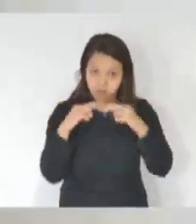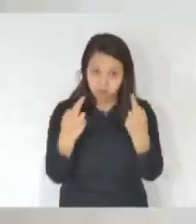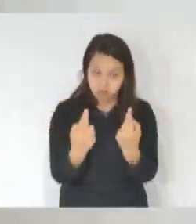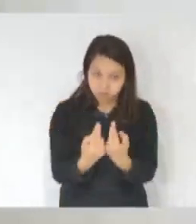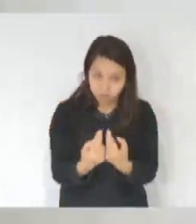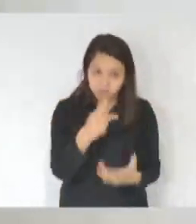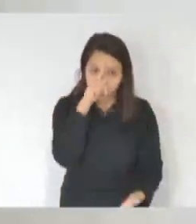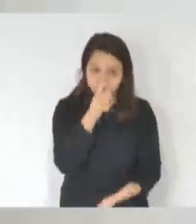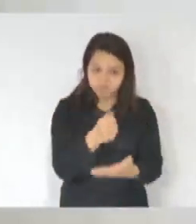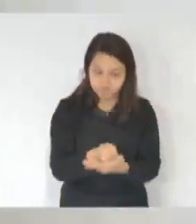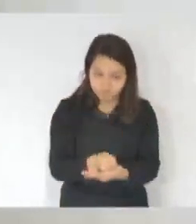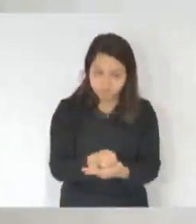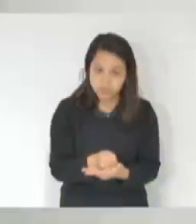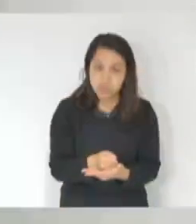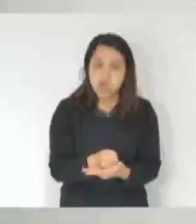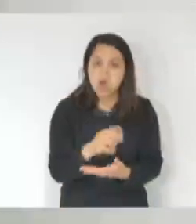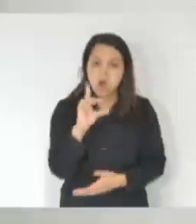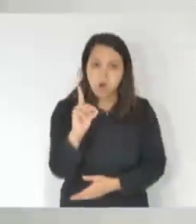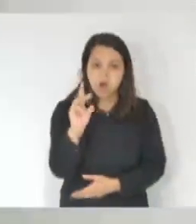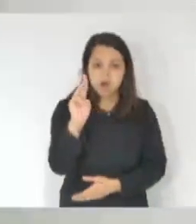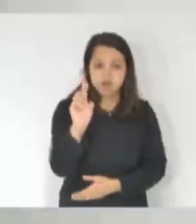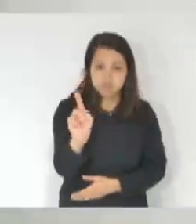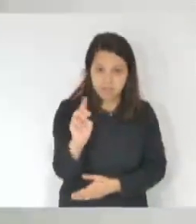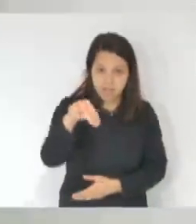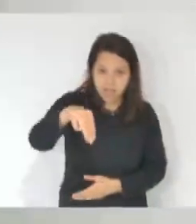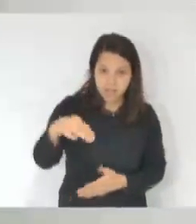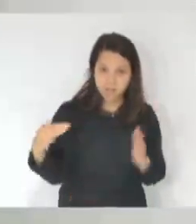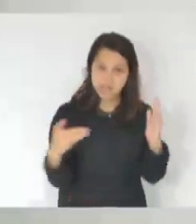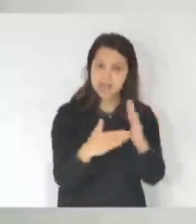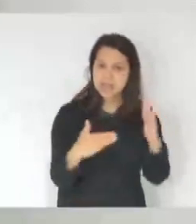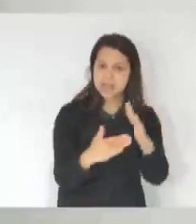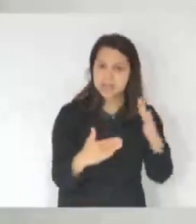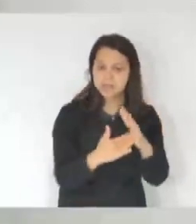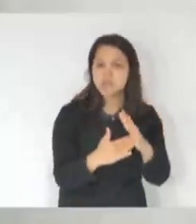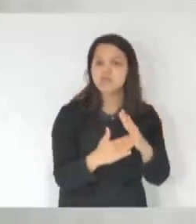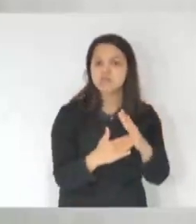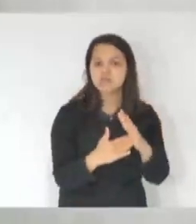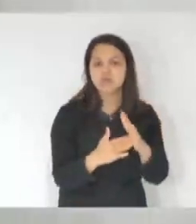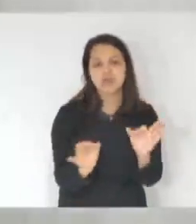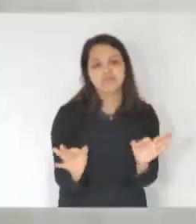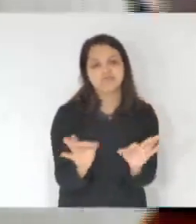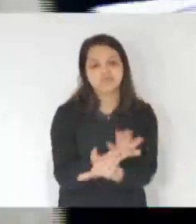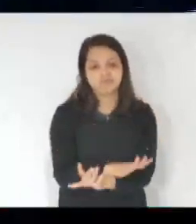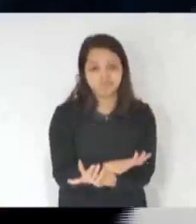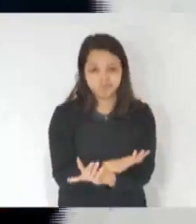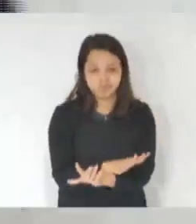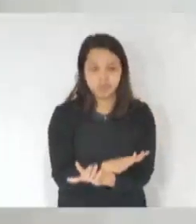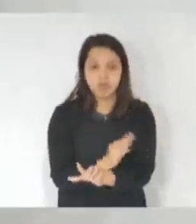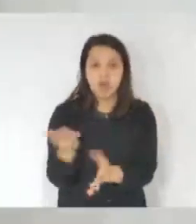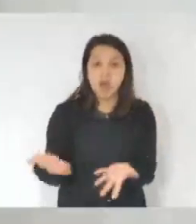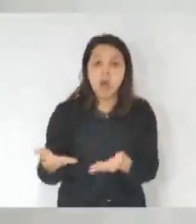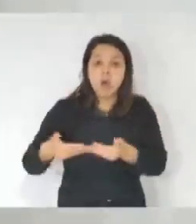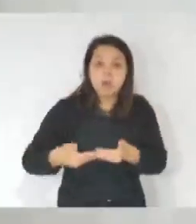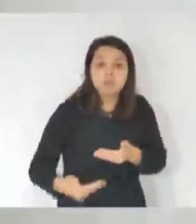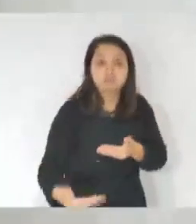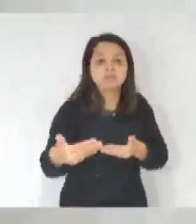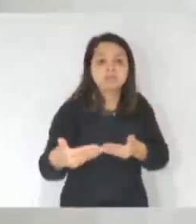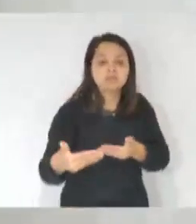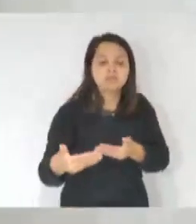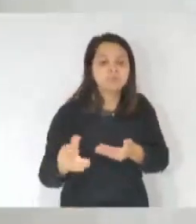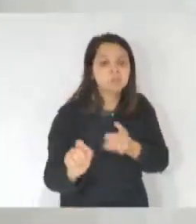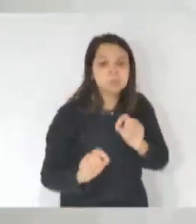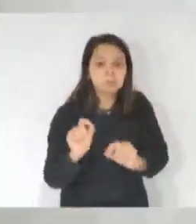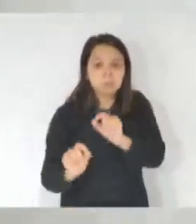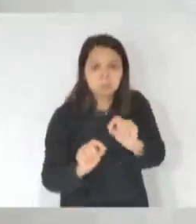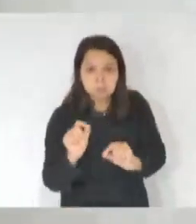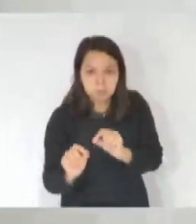o limite dos ODMs findou. O que será daqui para frente? Como definir as políticas públicas,